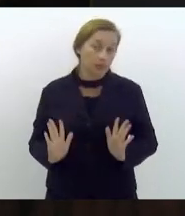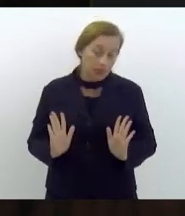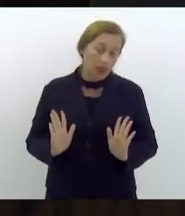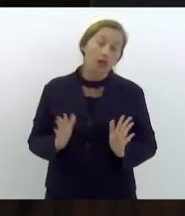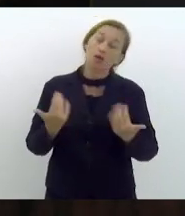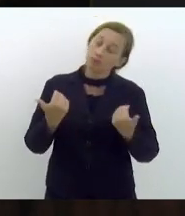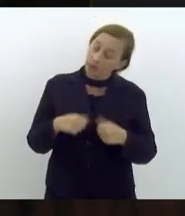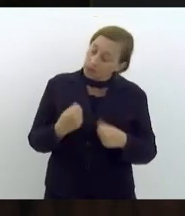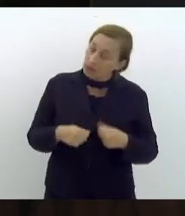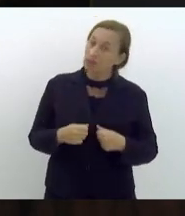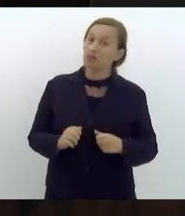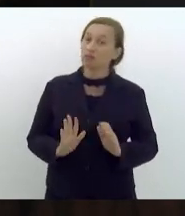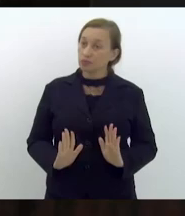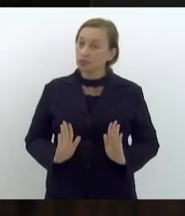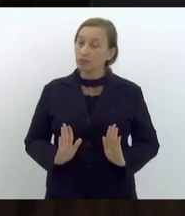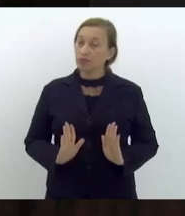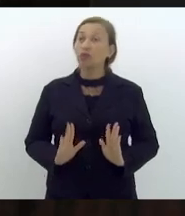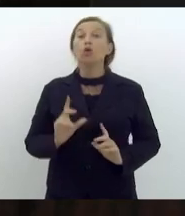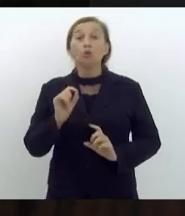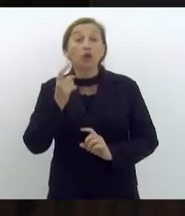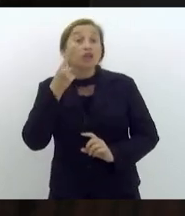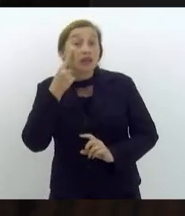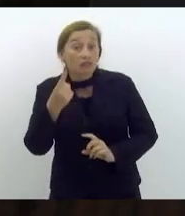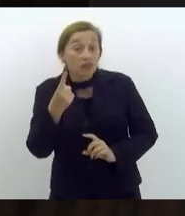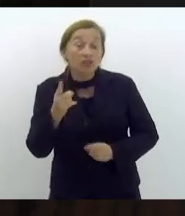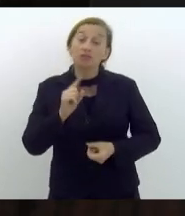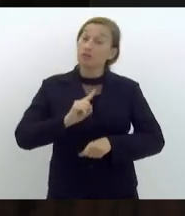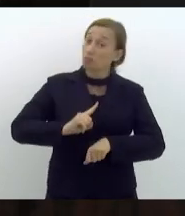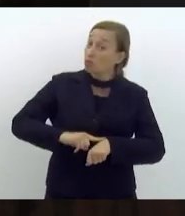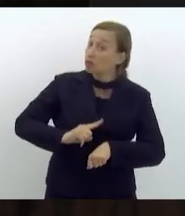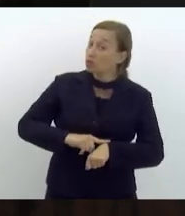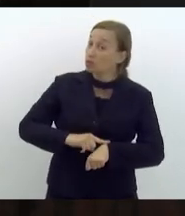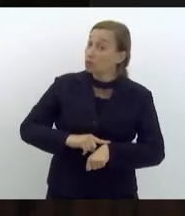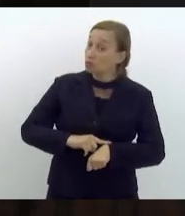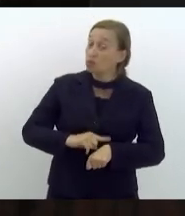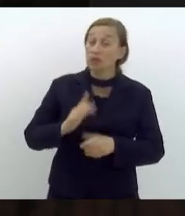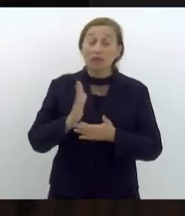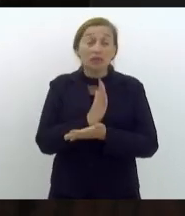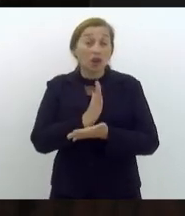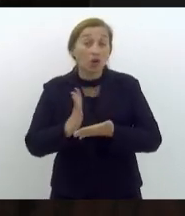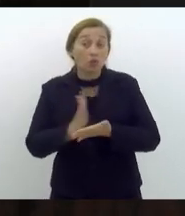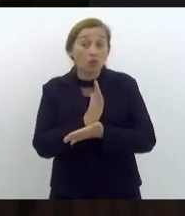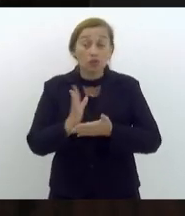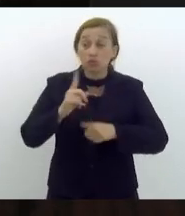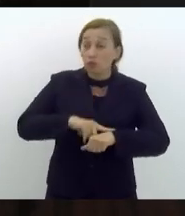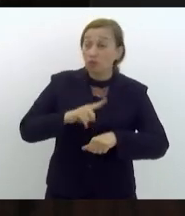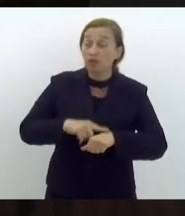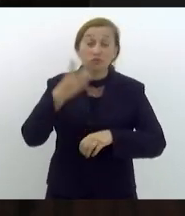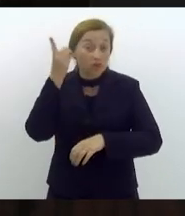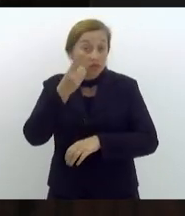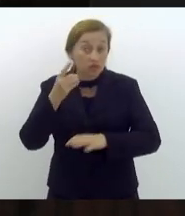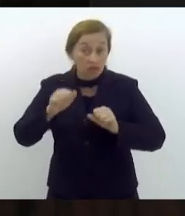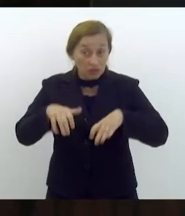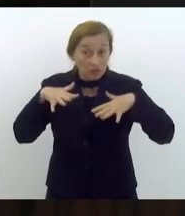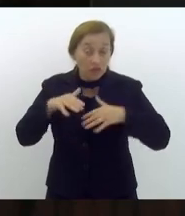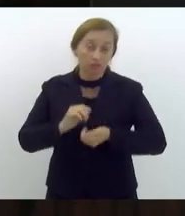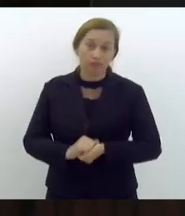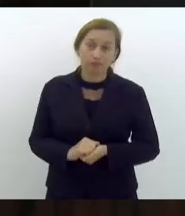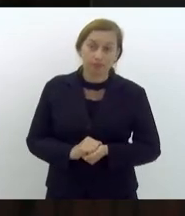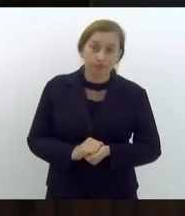eu preciso o que o que é que a gente está vendo neste momento e alguns dados momentos nesse Parlamento